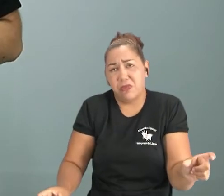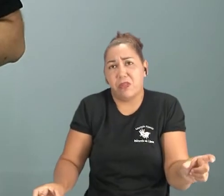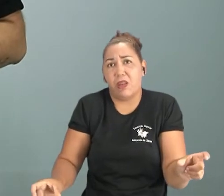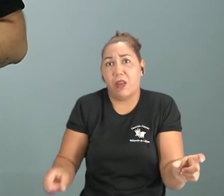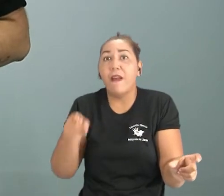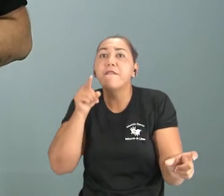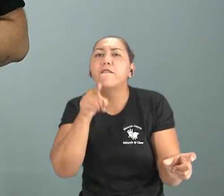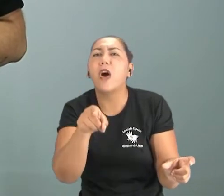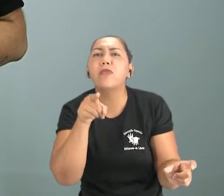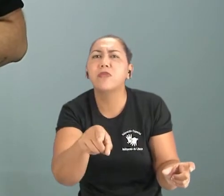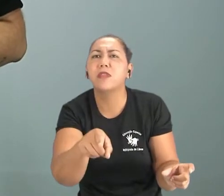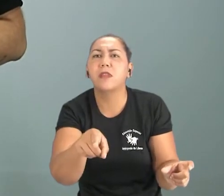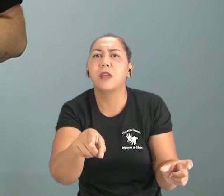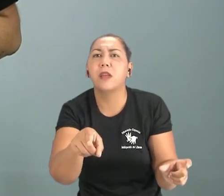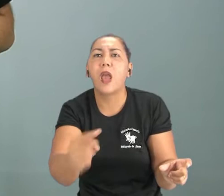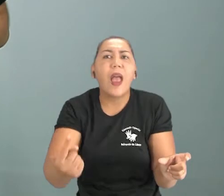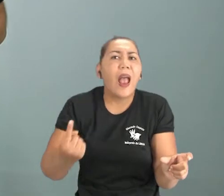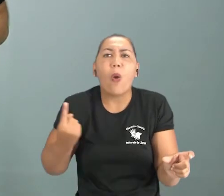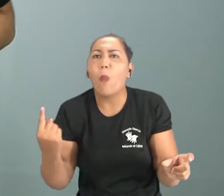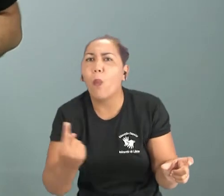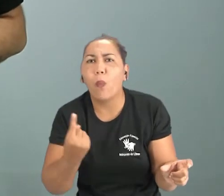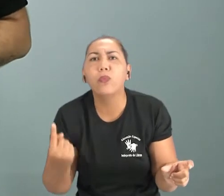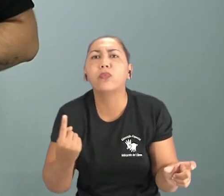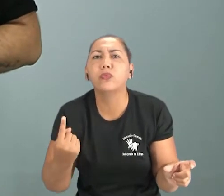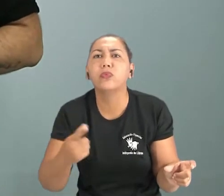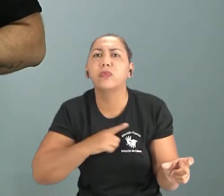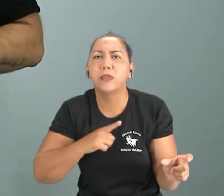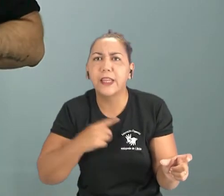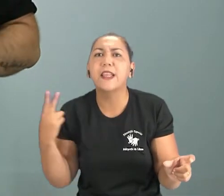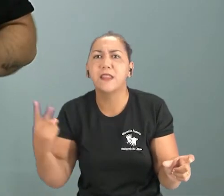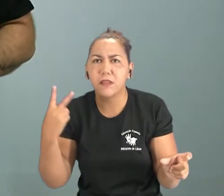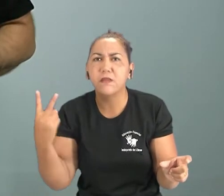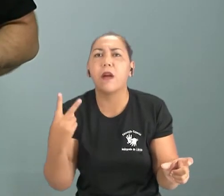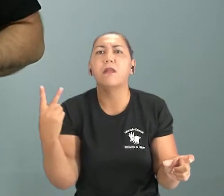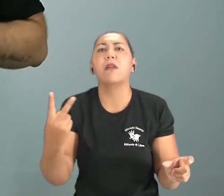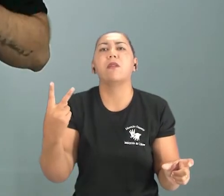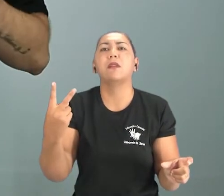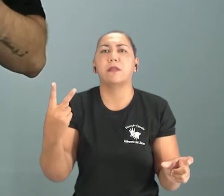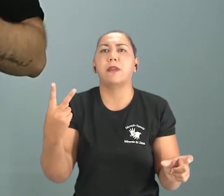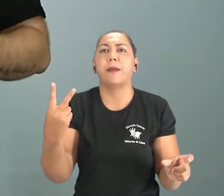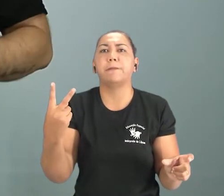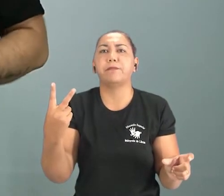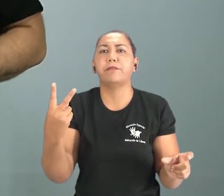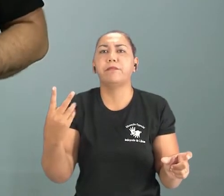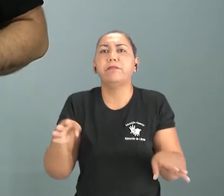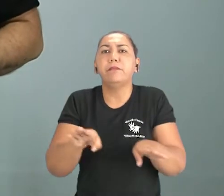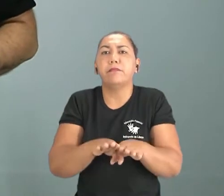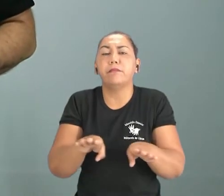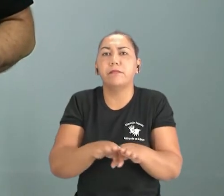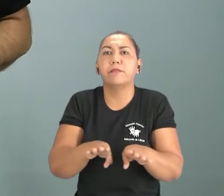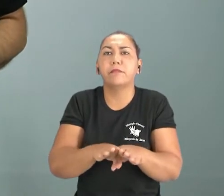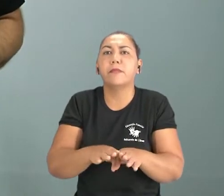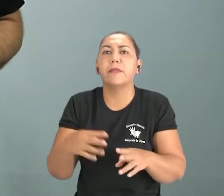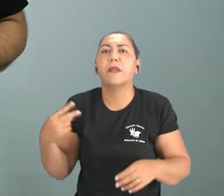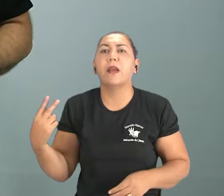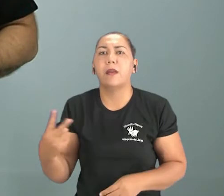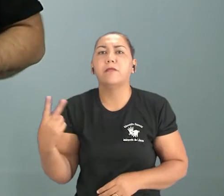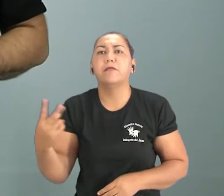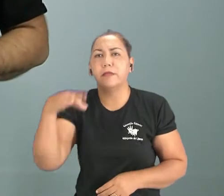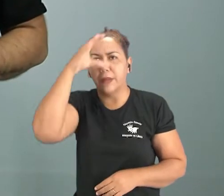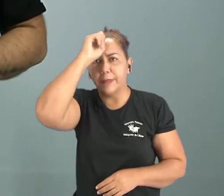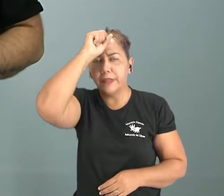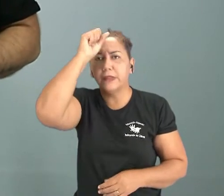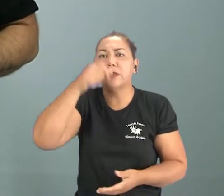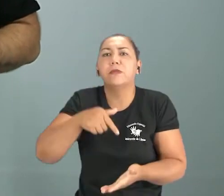você é você e você tenha seus valores Assim como nós aprendemos estão usando Hoje os valores